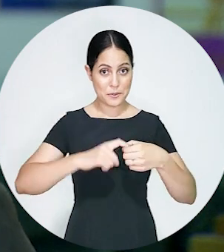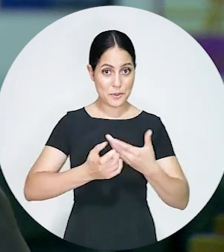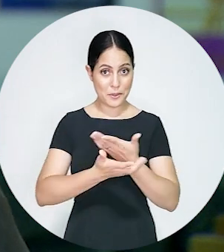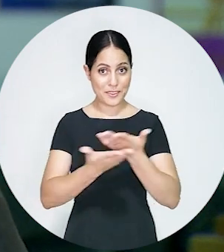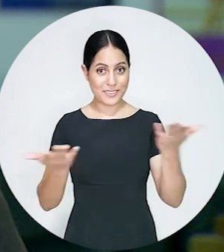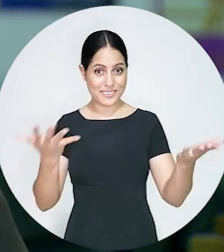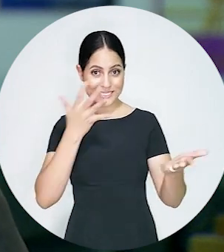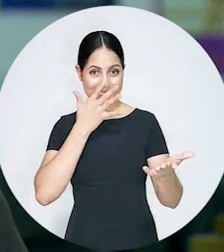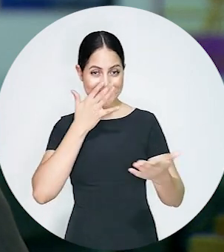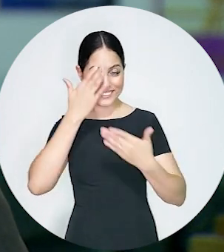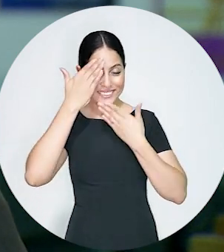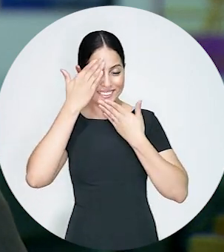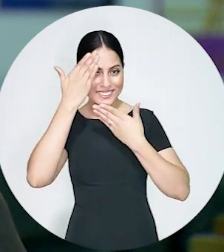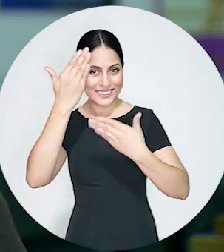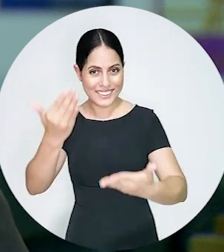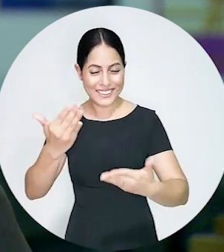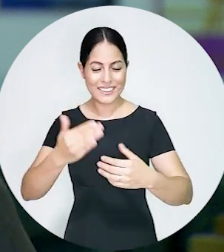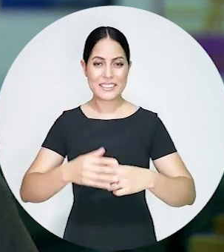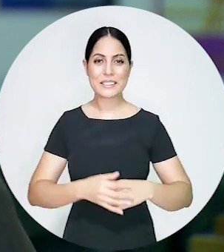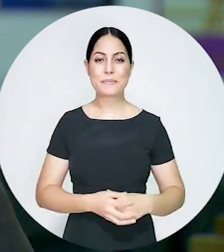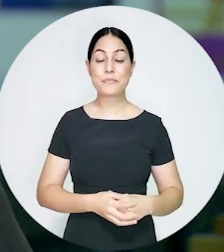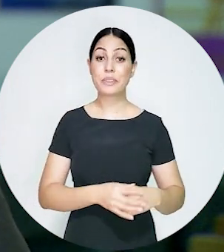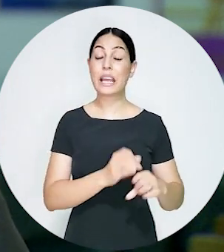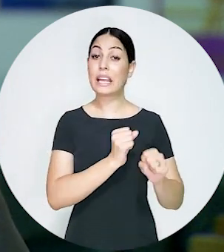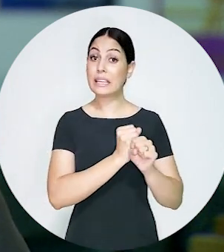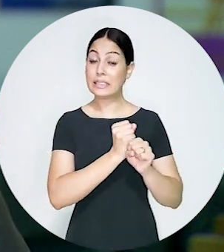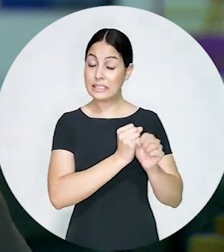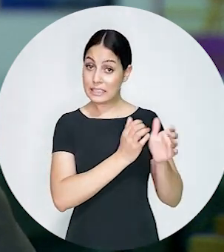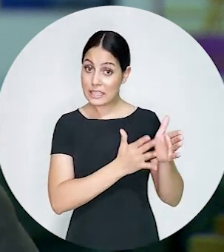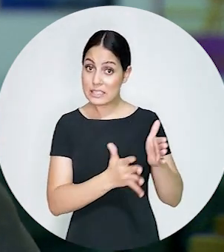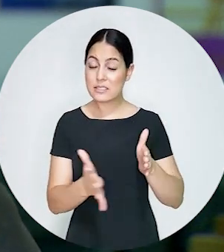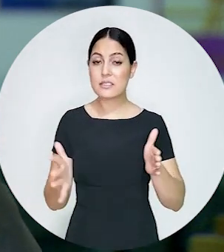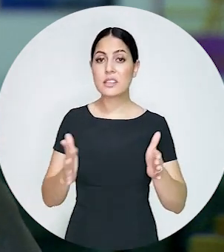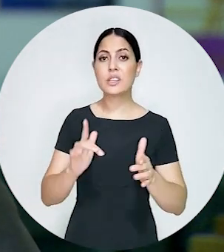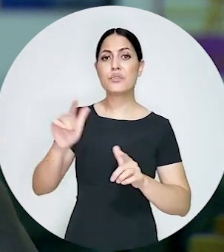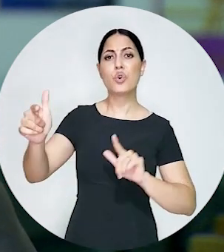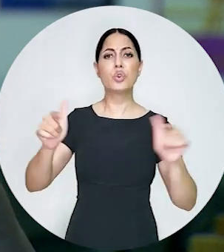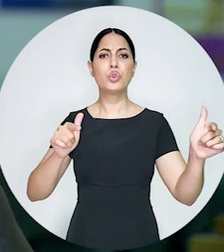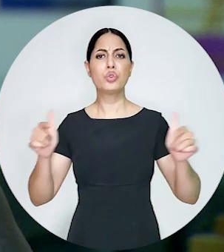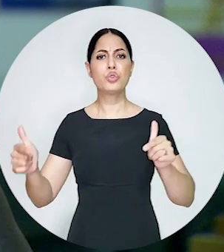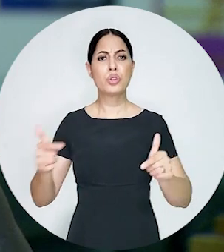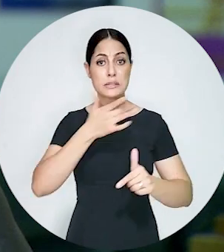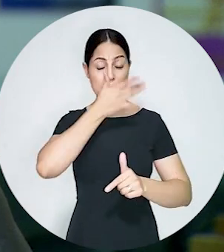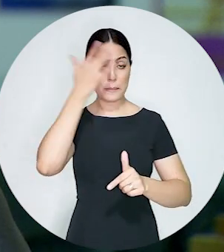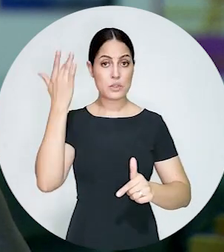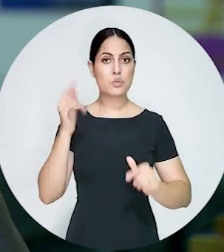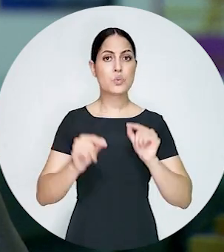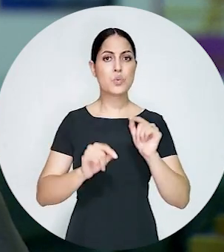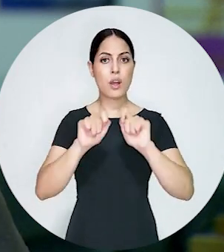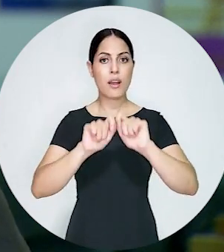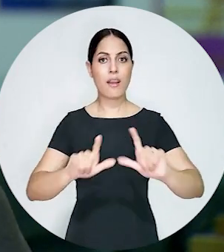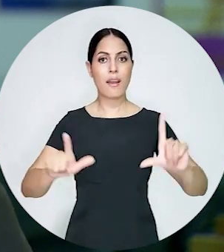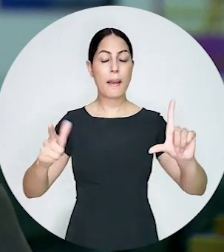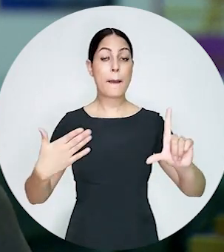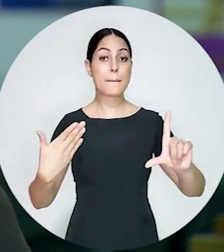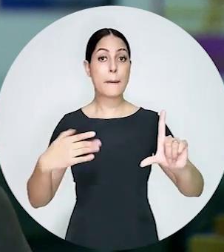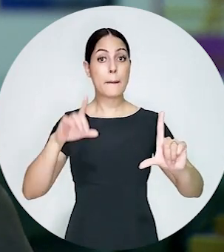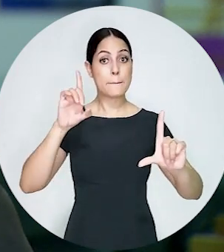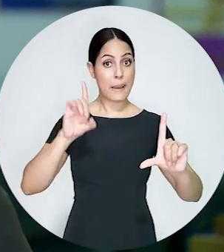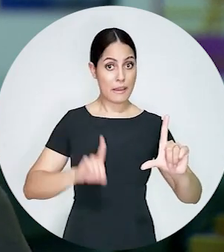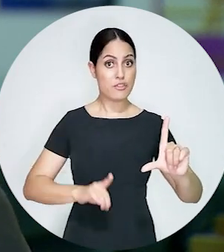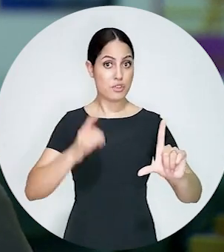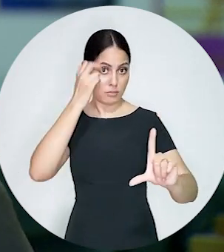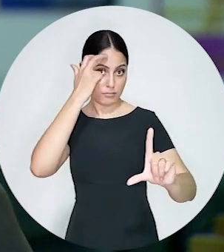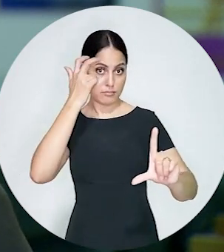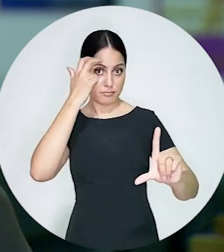Voltamos. Obrigado pela sua companhia. Durante este ano, outras personalidades também foram convidadas a participar do Papo